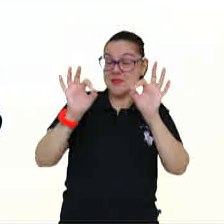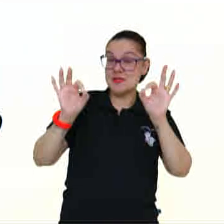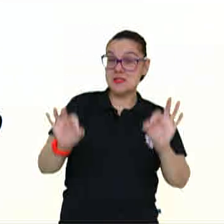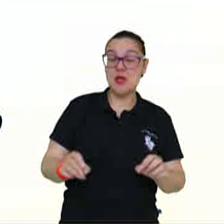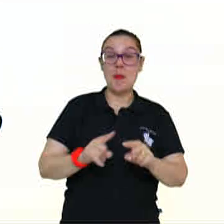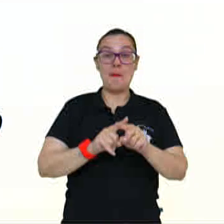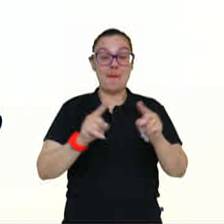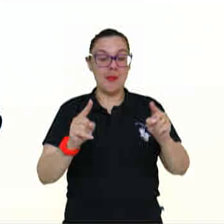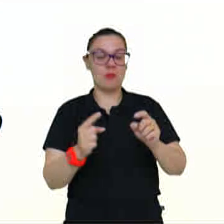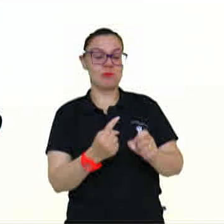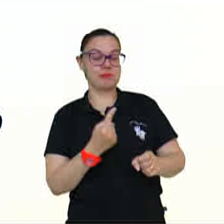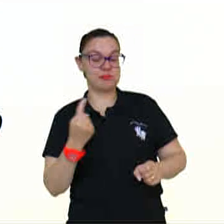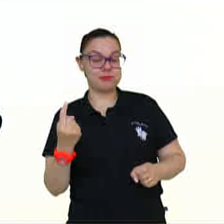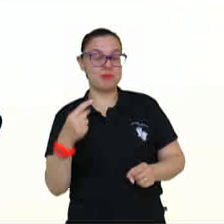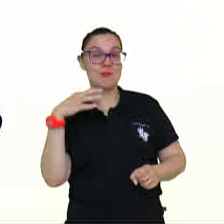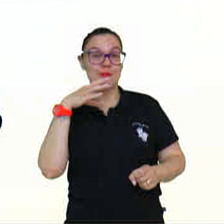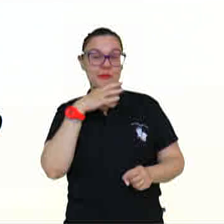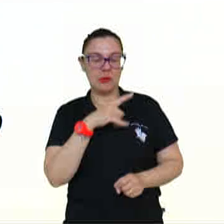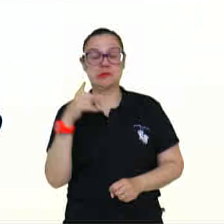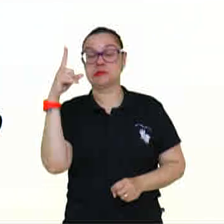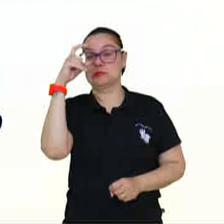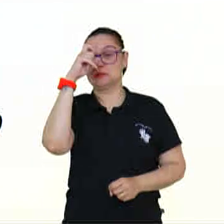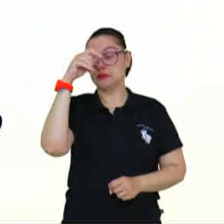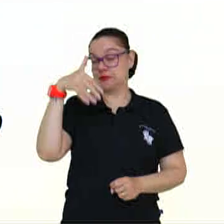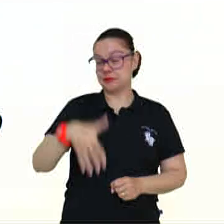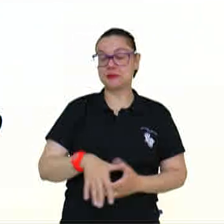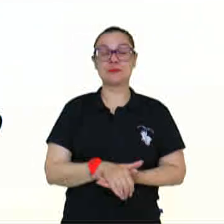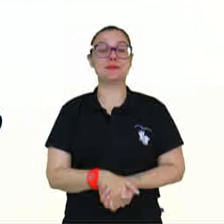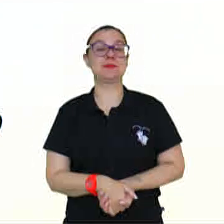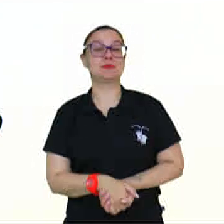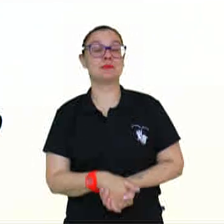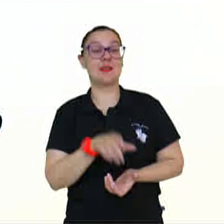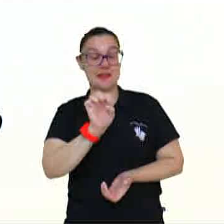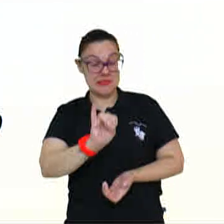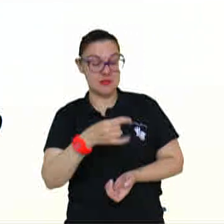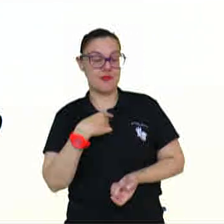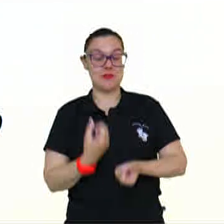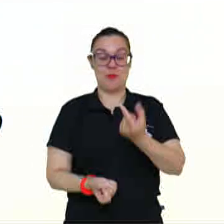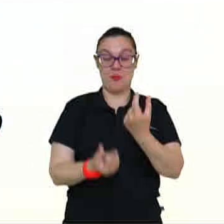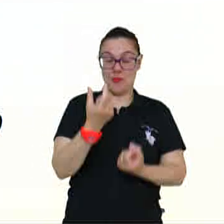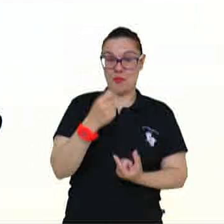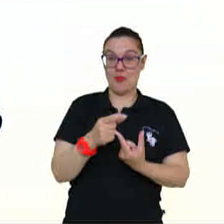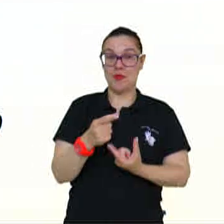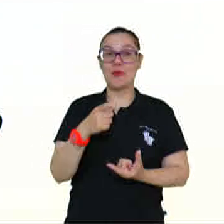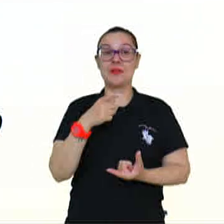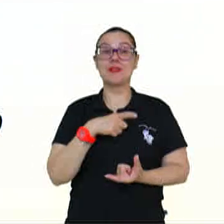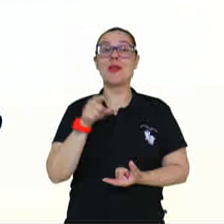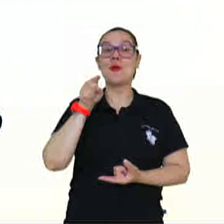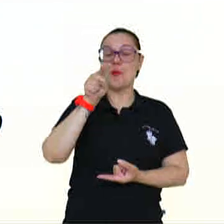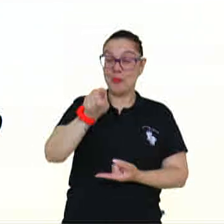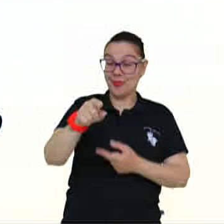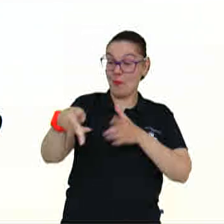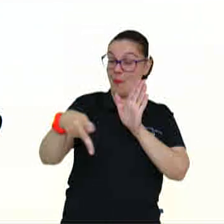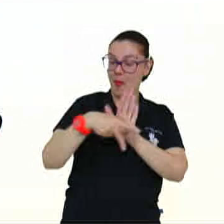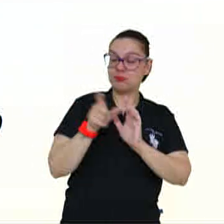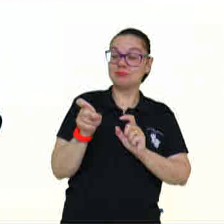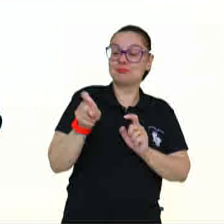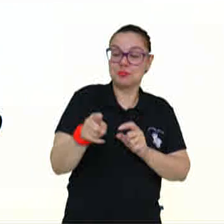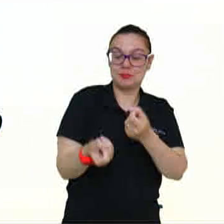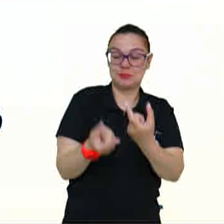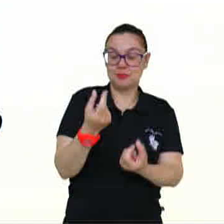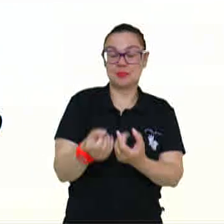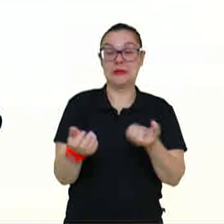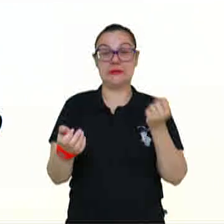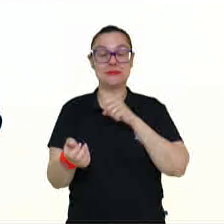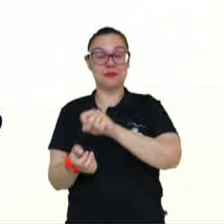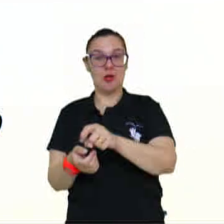o micro-ondas ficou difícil. A não ser que eu queira fazer pipoca, que possui sua tecla própria. Mas não